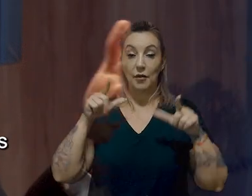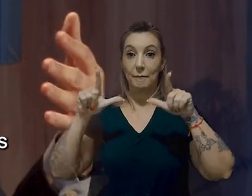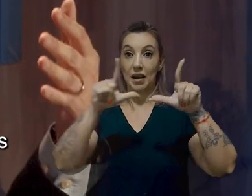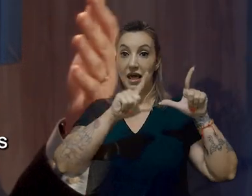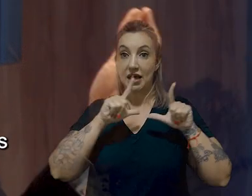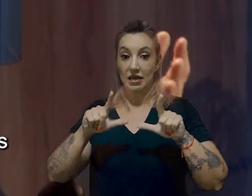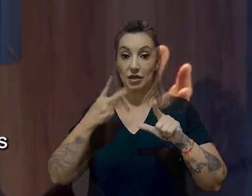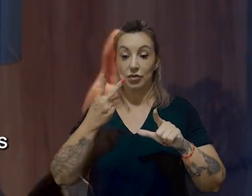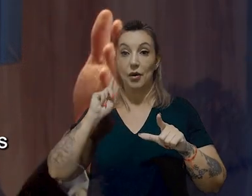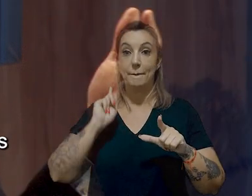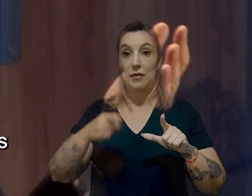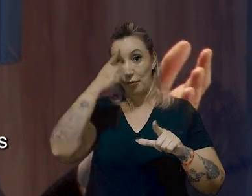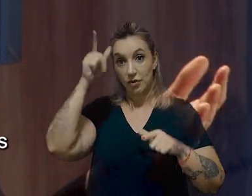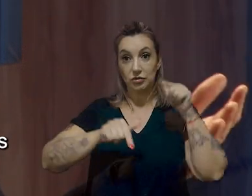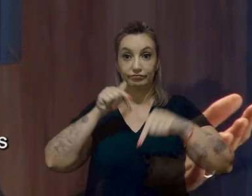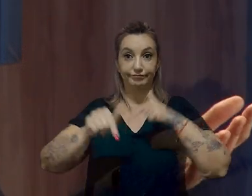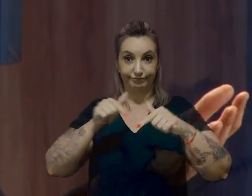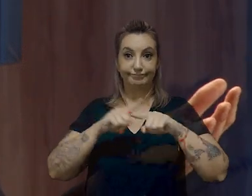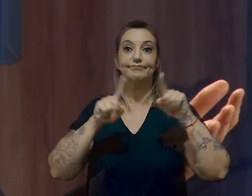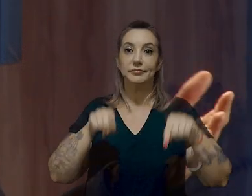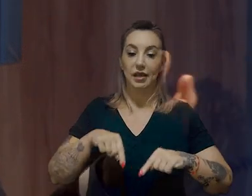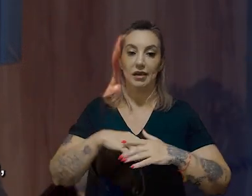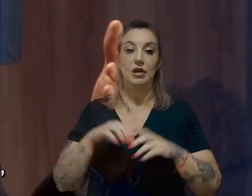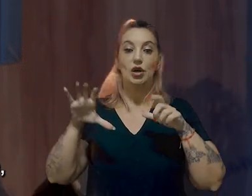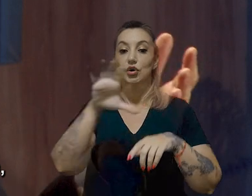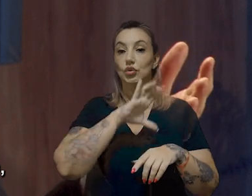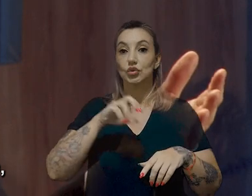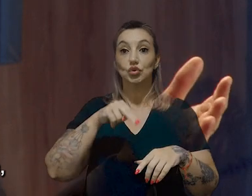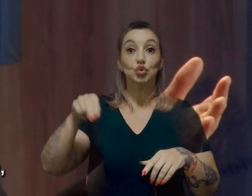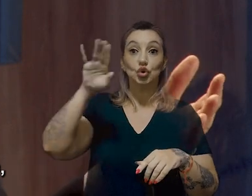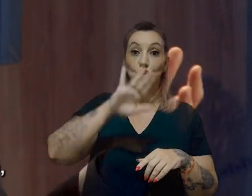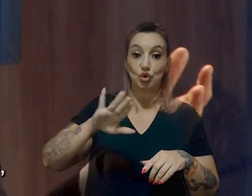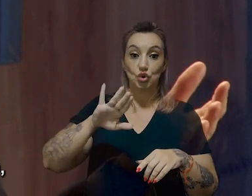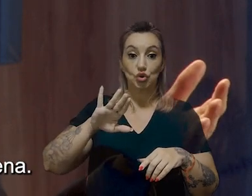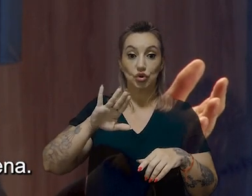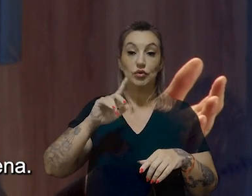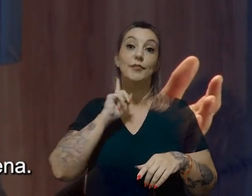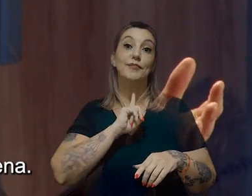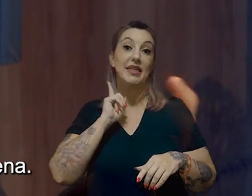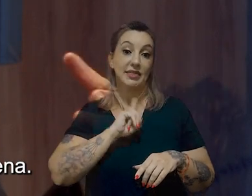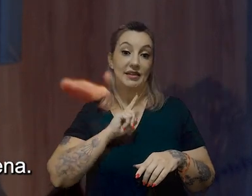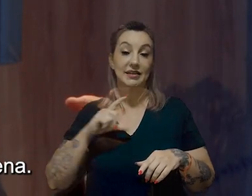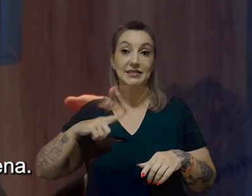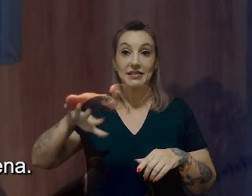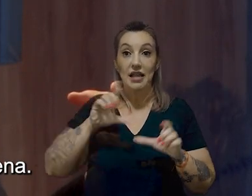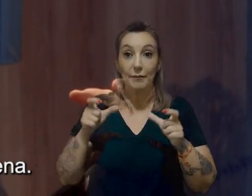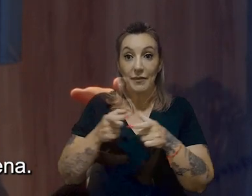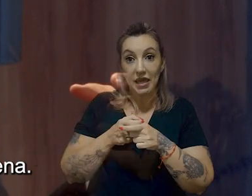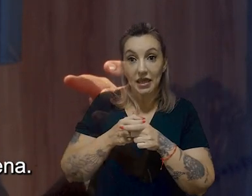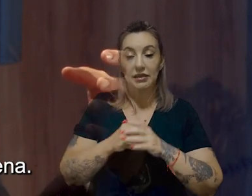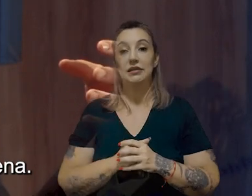placa 2000 pessoas trabalhando ali né numa regiãoonde ela é no Norte Minas Gerais uma cidade pequena